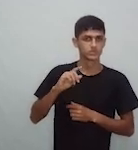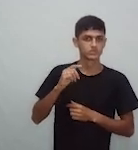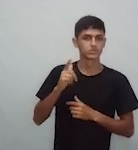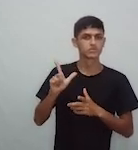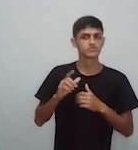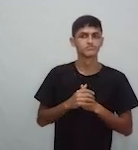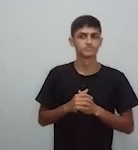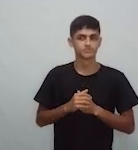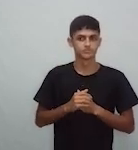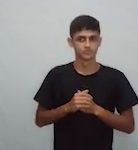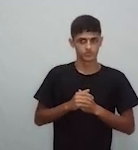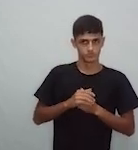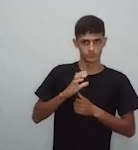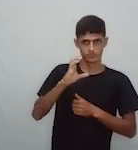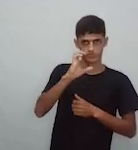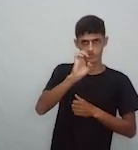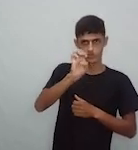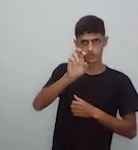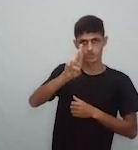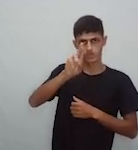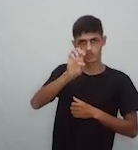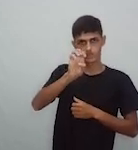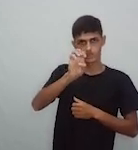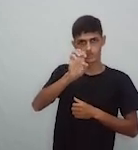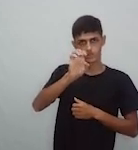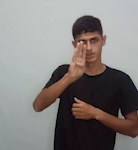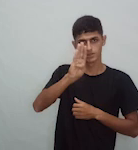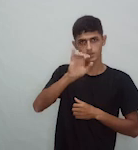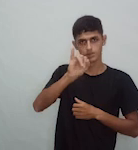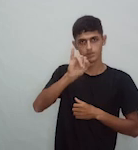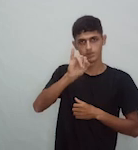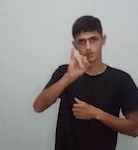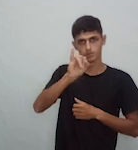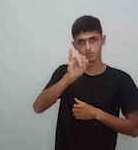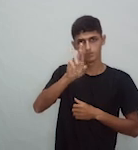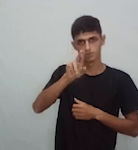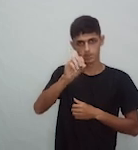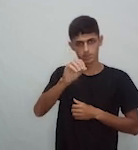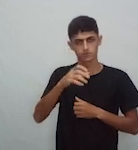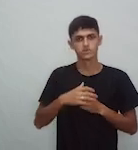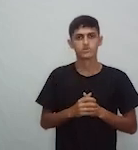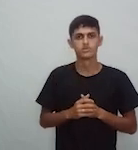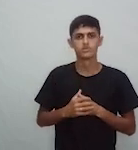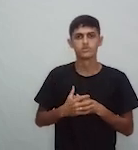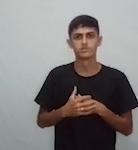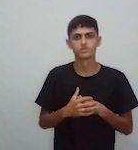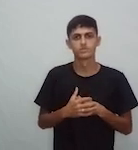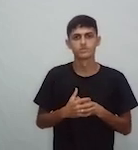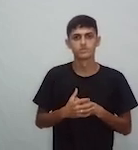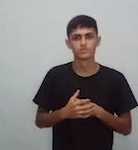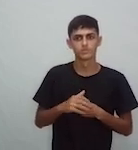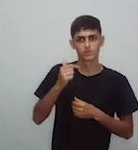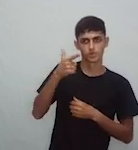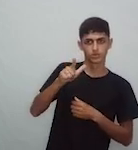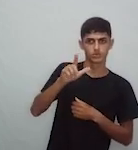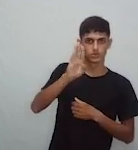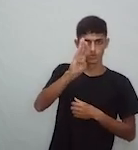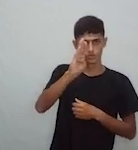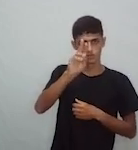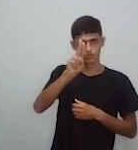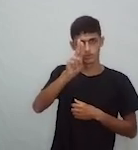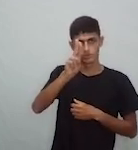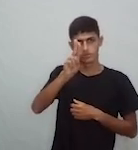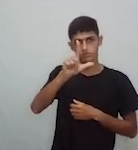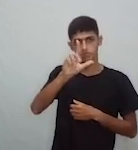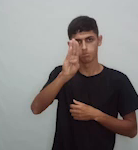e o bulbo. Então, o cerebelo, uma das funções deles é a movimentação e equilíbrio, e do bulbo vai ser uma parte do nosso